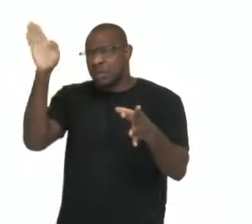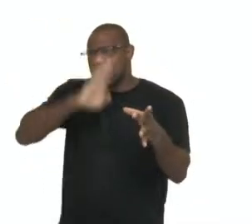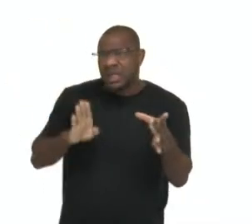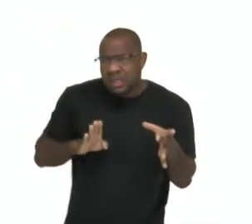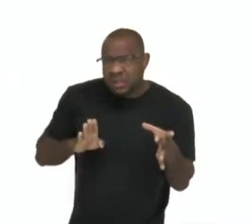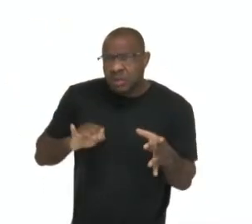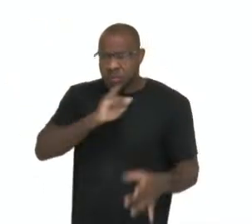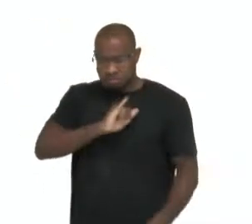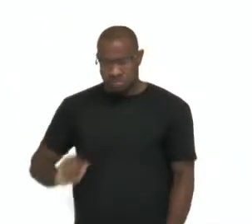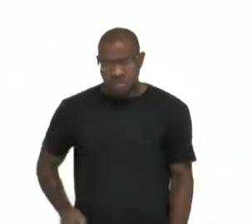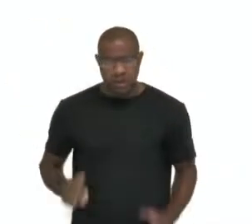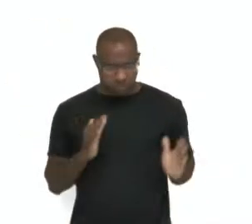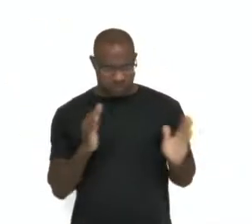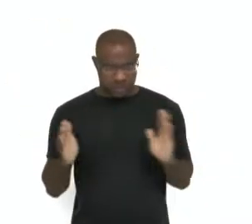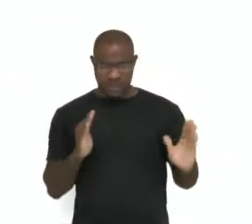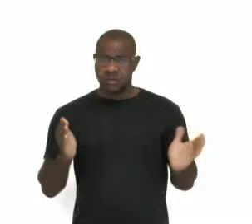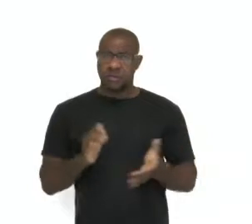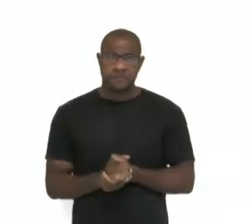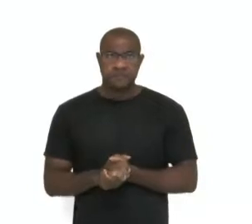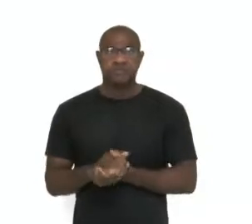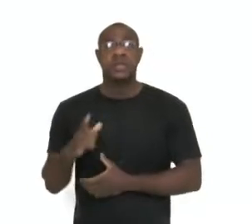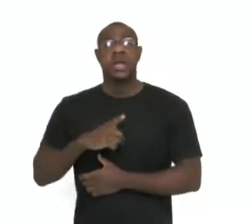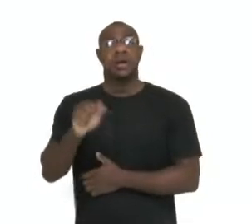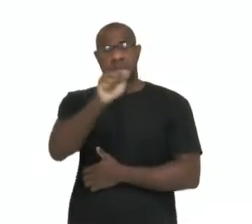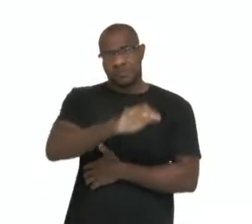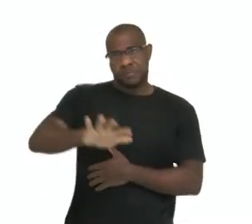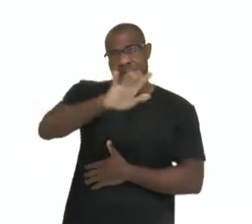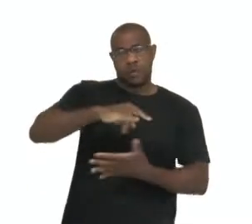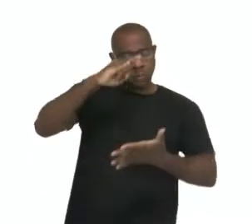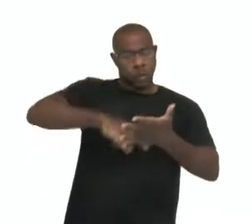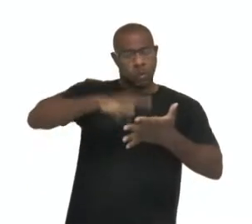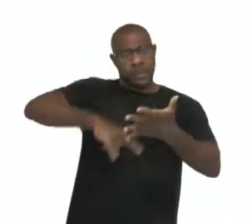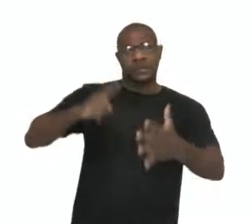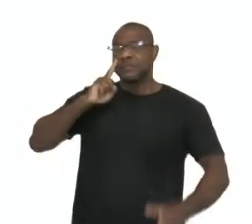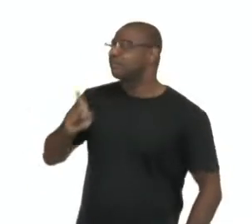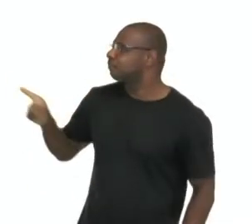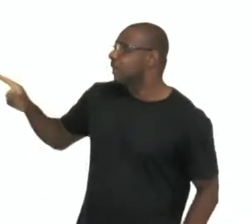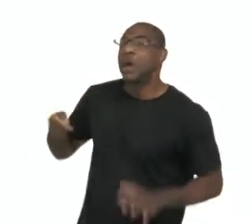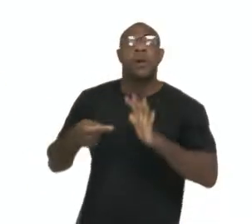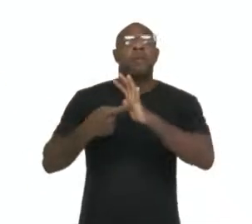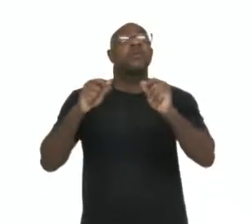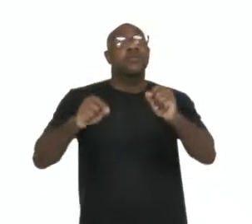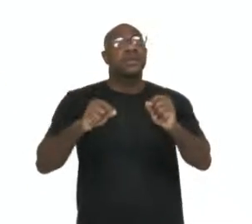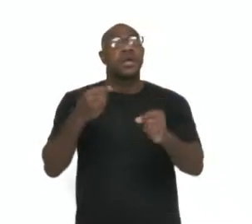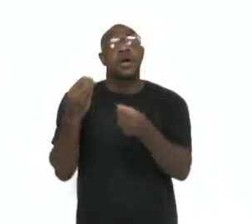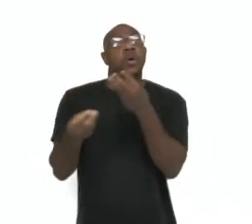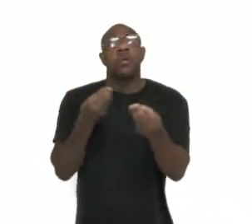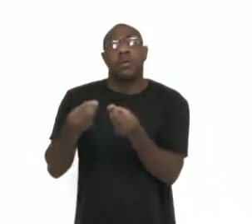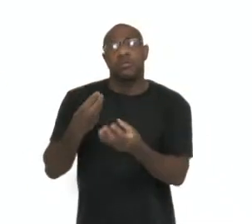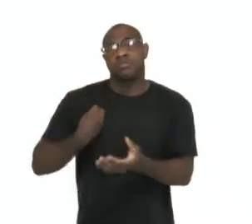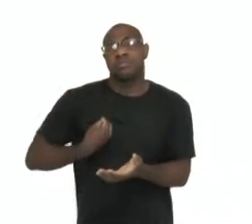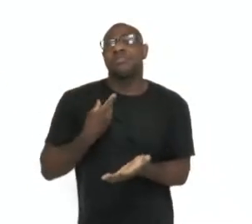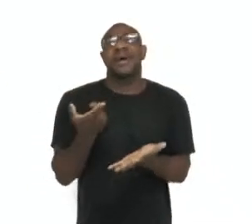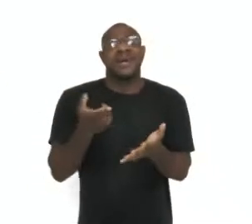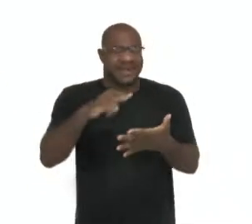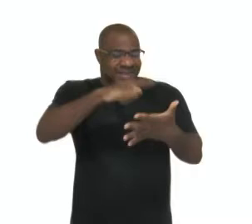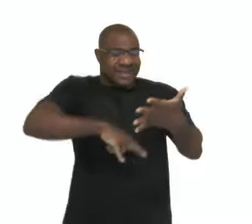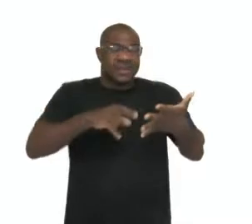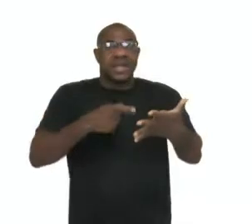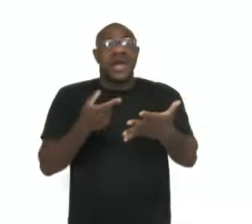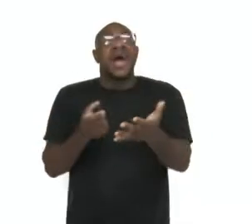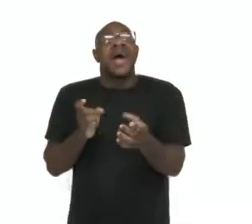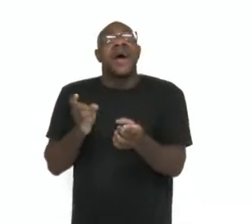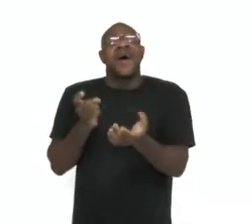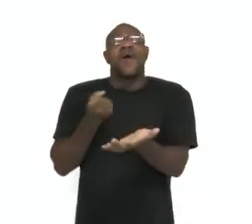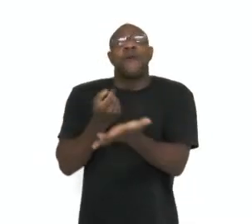Brasil Império? Aqui nós temos uma imagem de um documento que mostra um recibo de compra e venda de escravos de